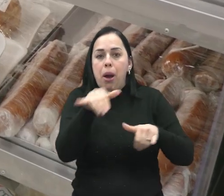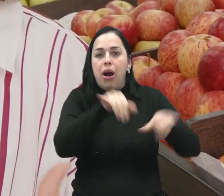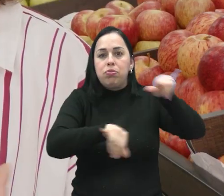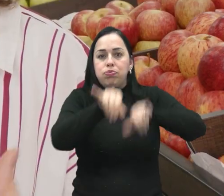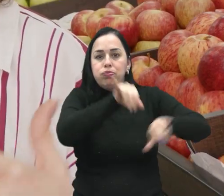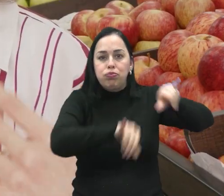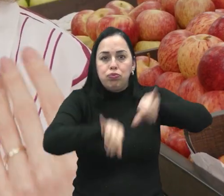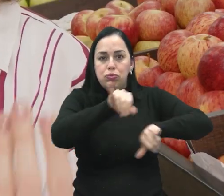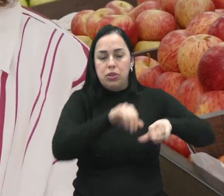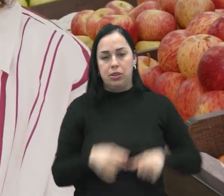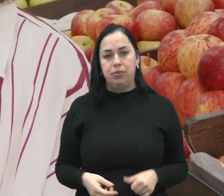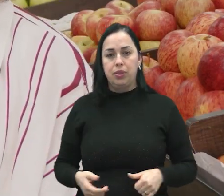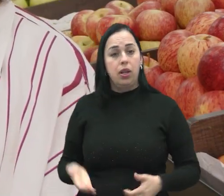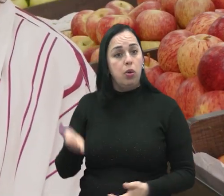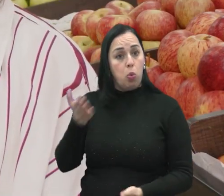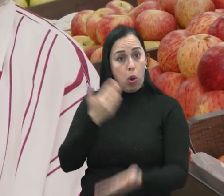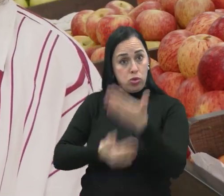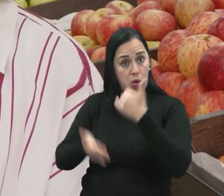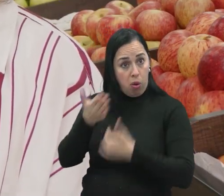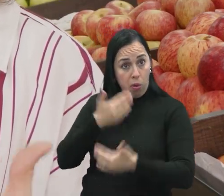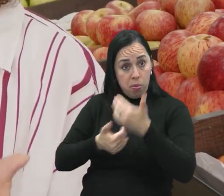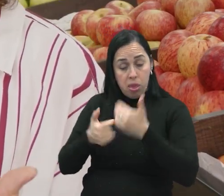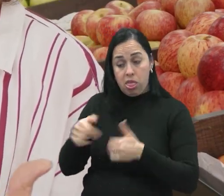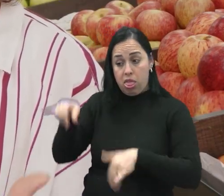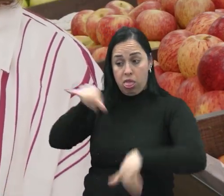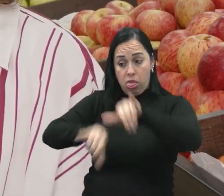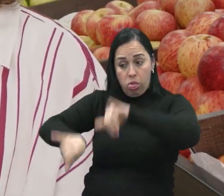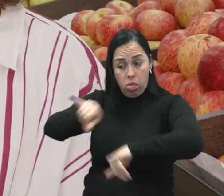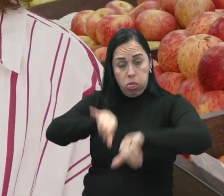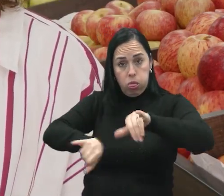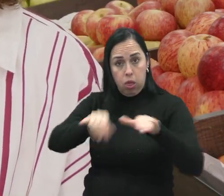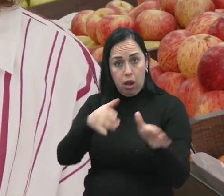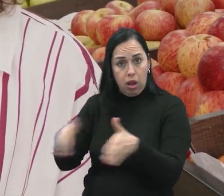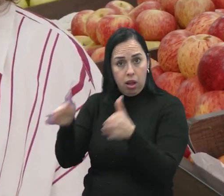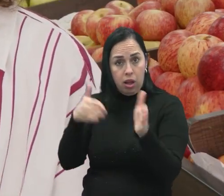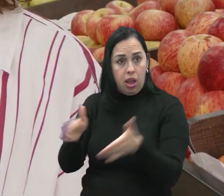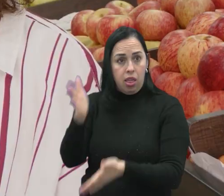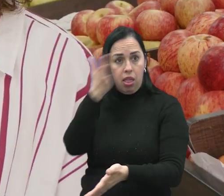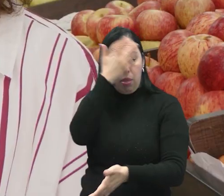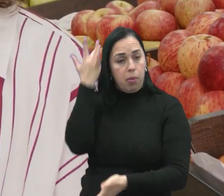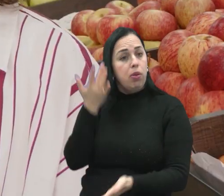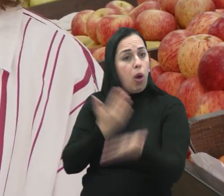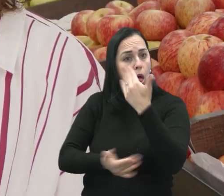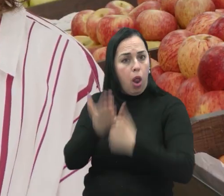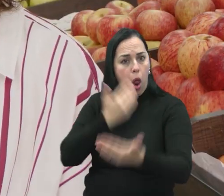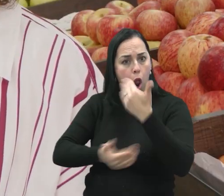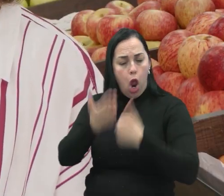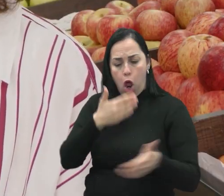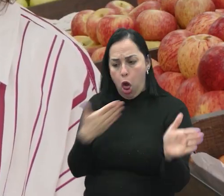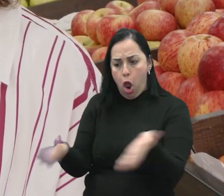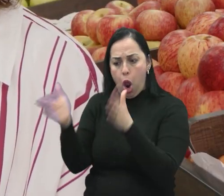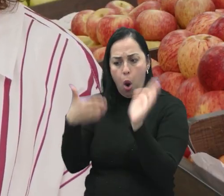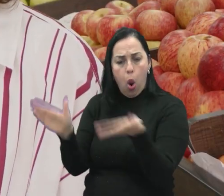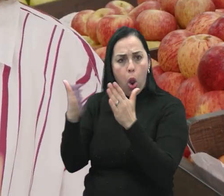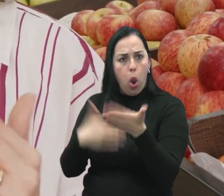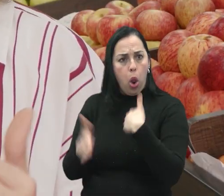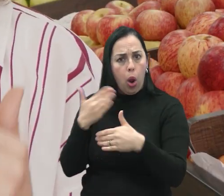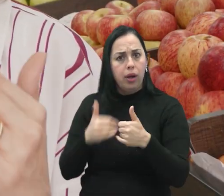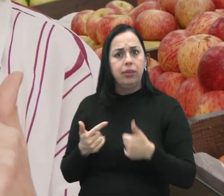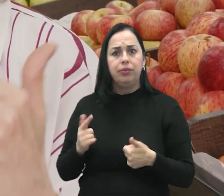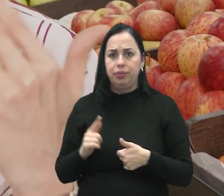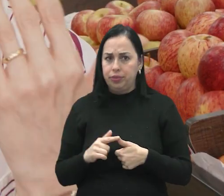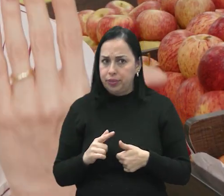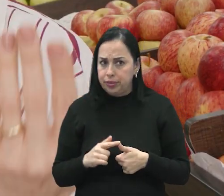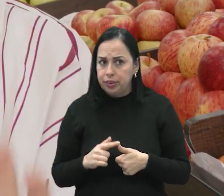ultraprocessadas. Com a industrialização, nós vemos também esse aumento do consumo de alimentos ultraprocessados, que